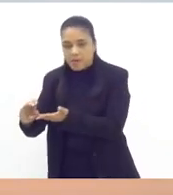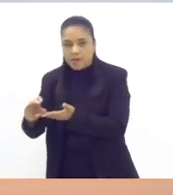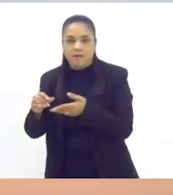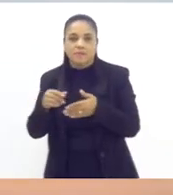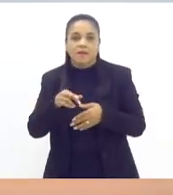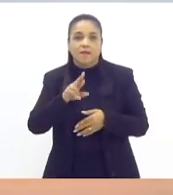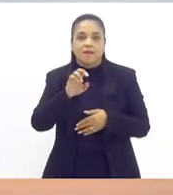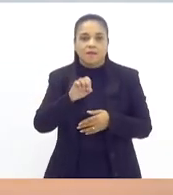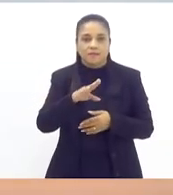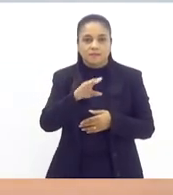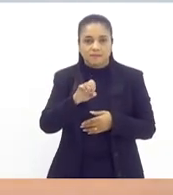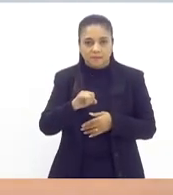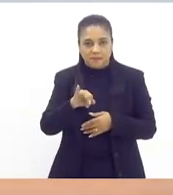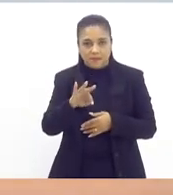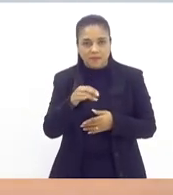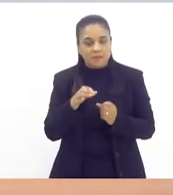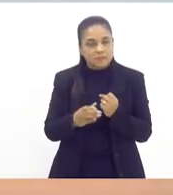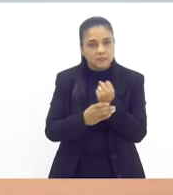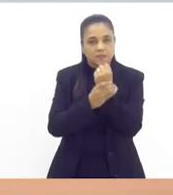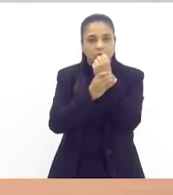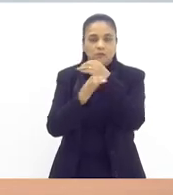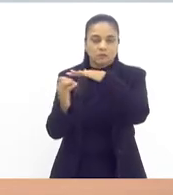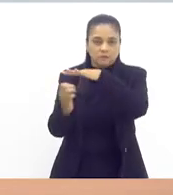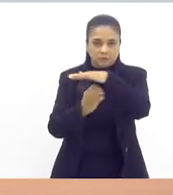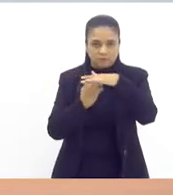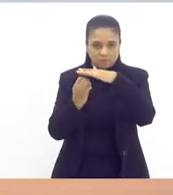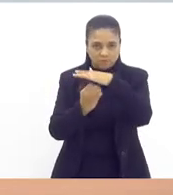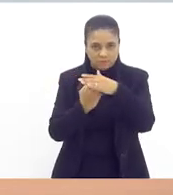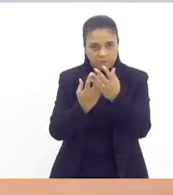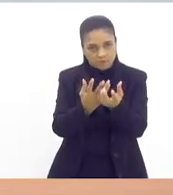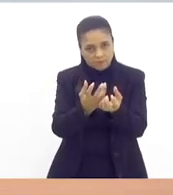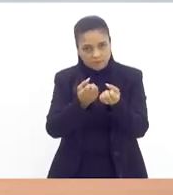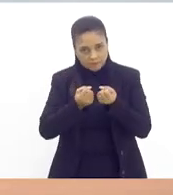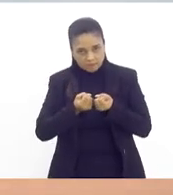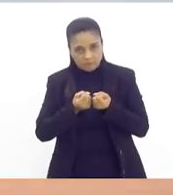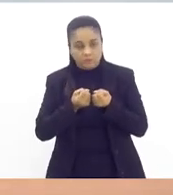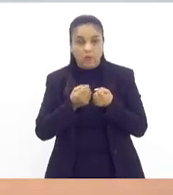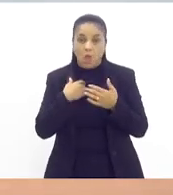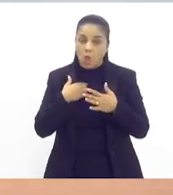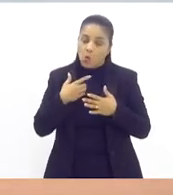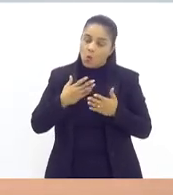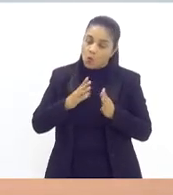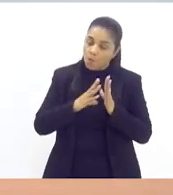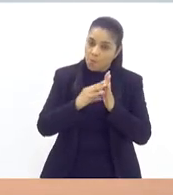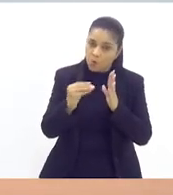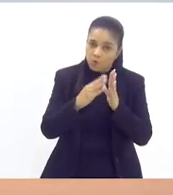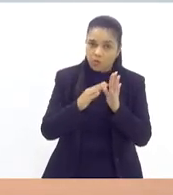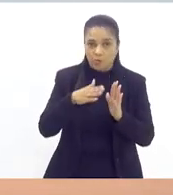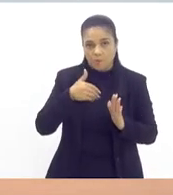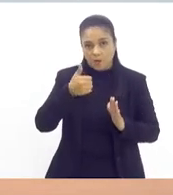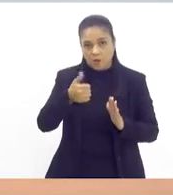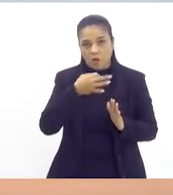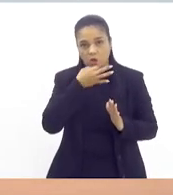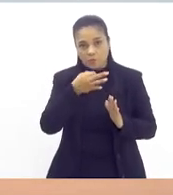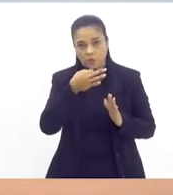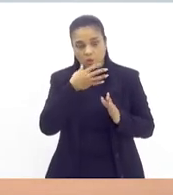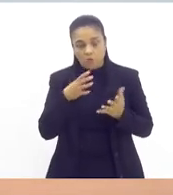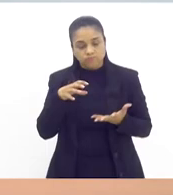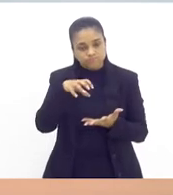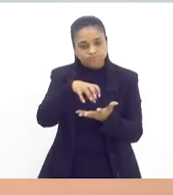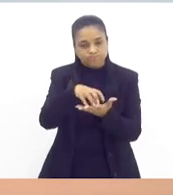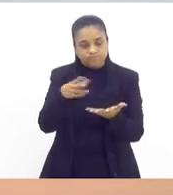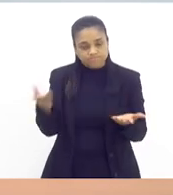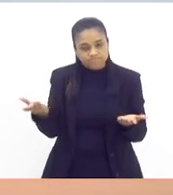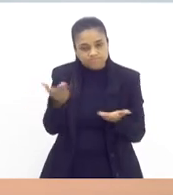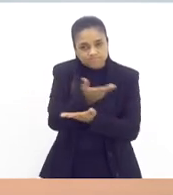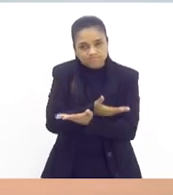na segurança jurídica para as empresas que vão receber. Eu prefiro caminhar para esse modelo que nós falamos de split payment, com destinação integral e imediata do